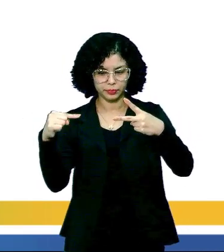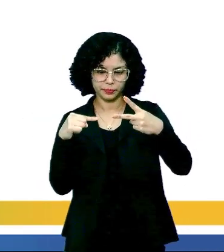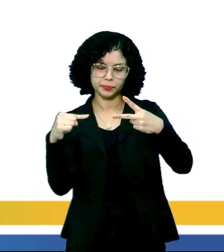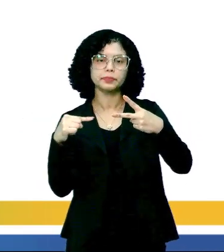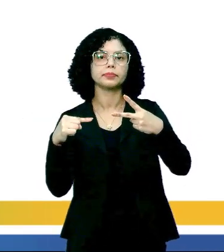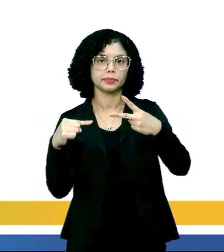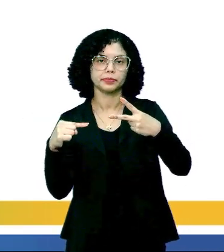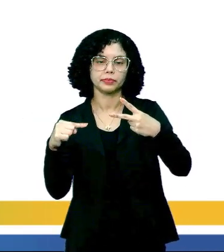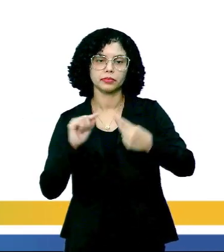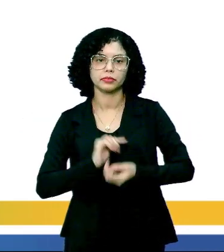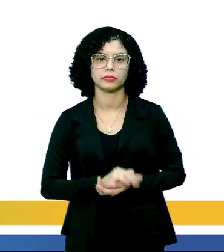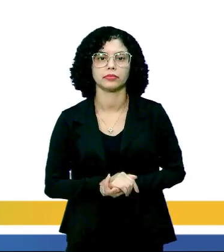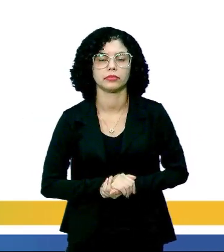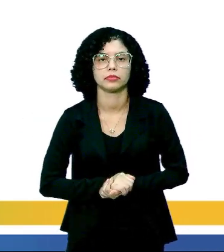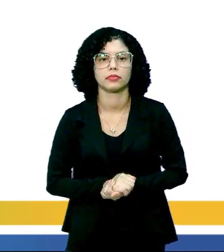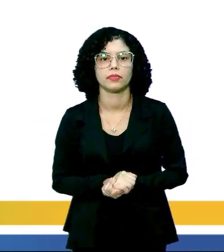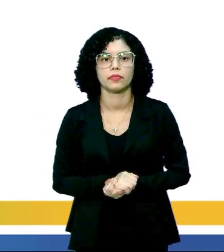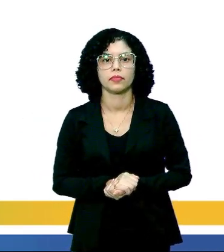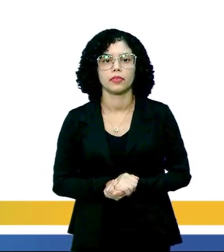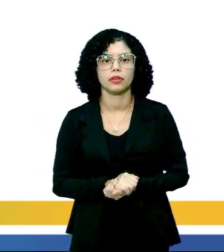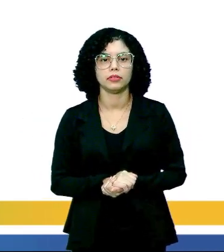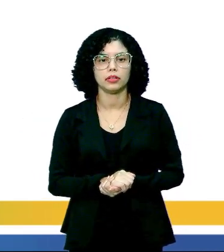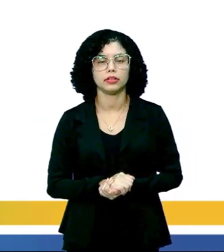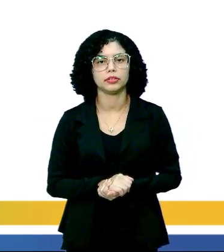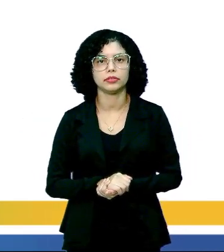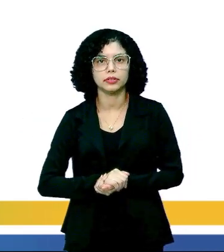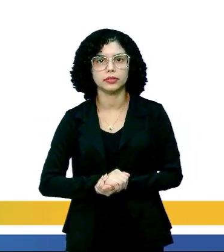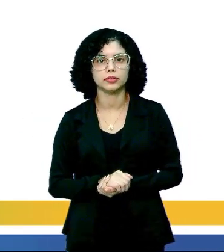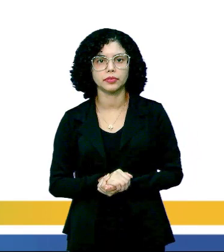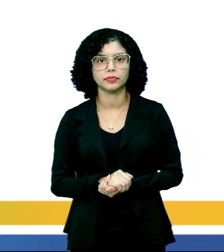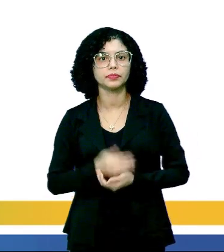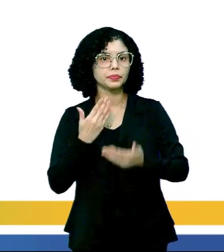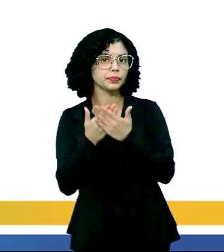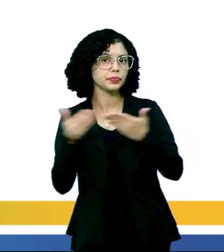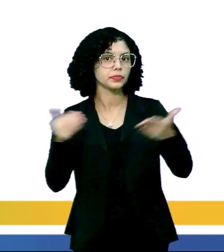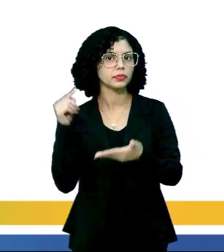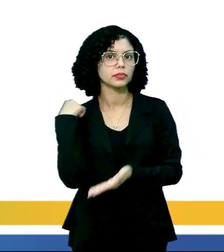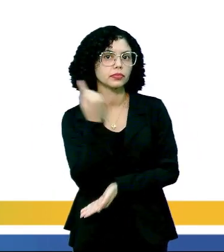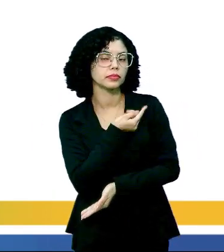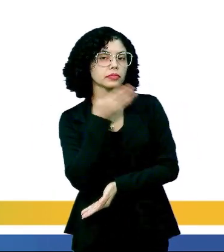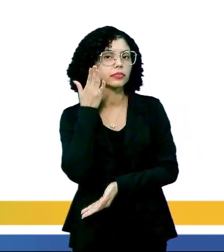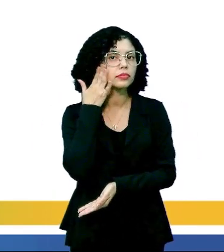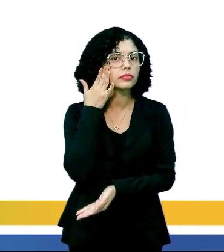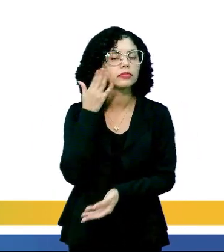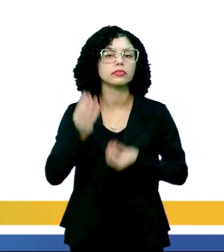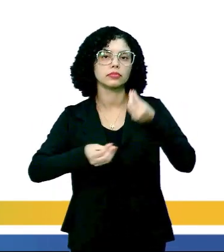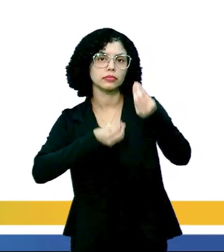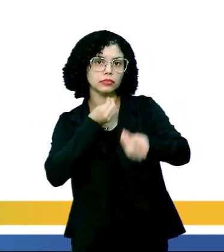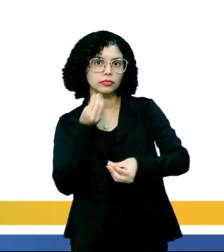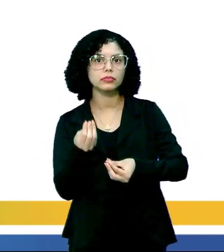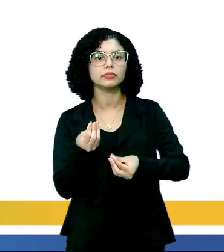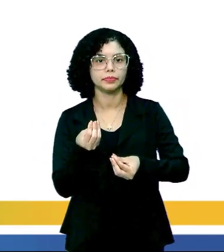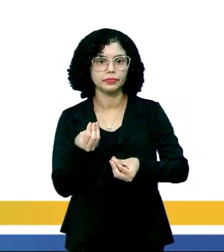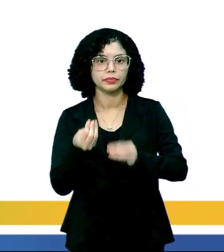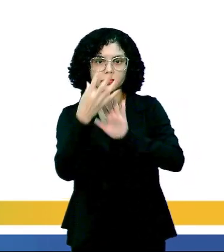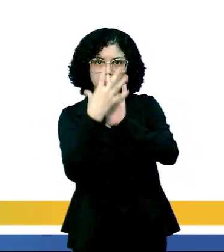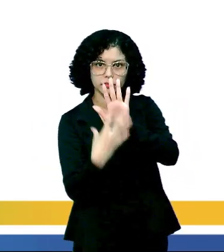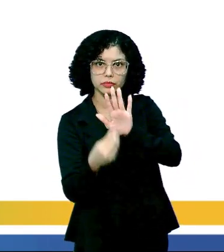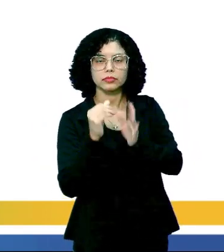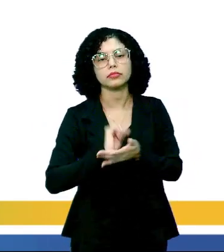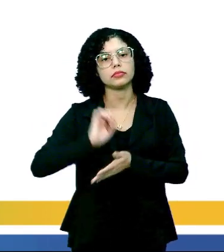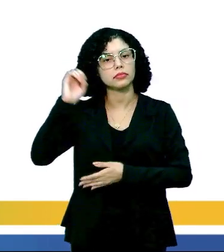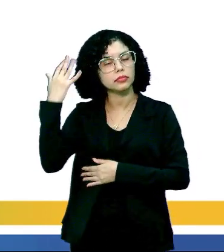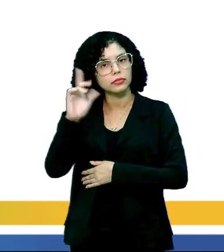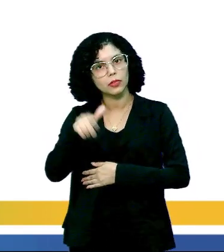e a partícula beta ela é uma partícula de carga negativa. Na aula de hoje nós vamos entender como que essas emissões elas